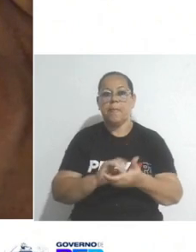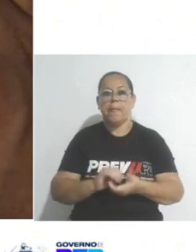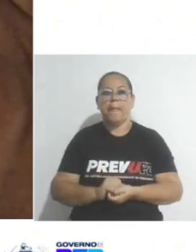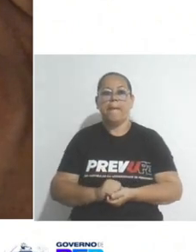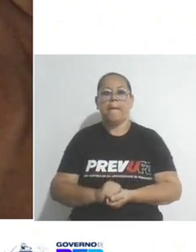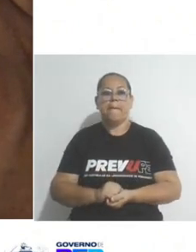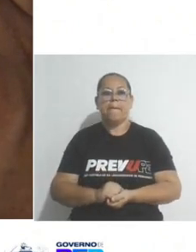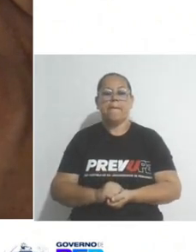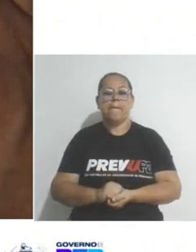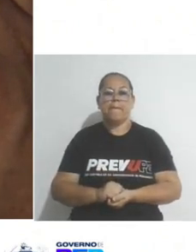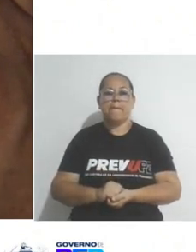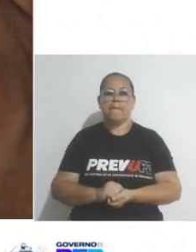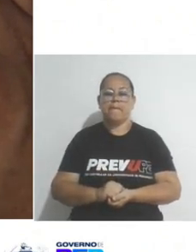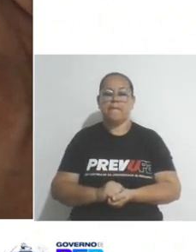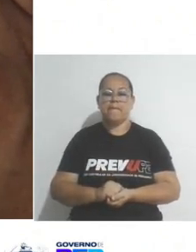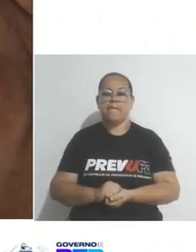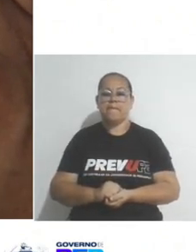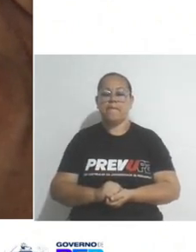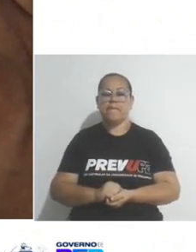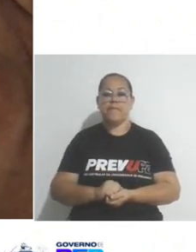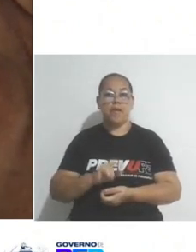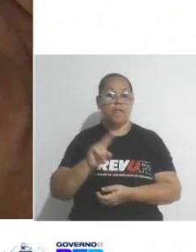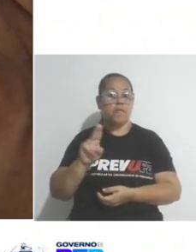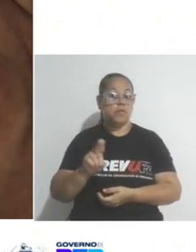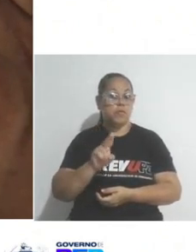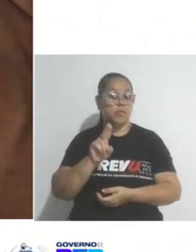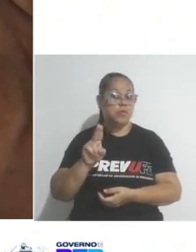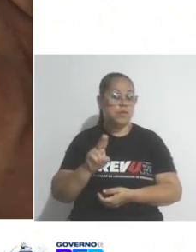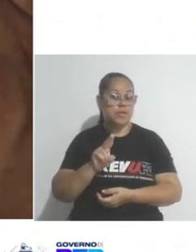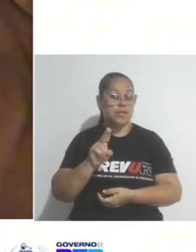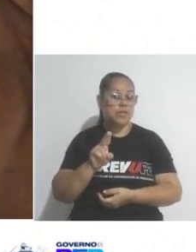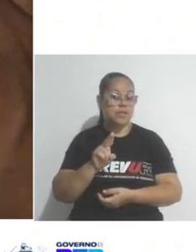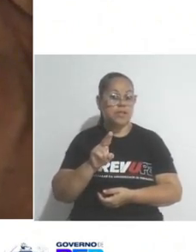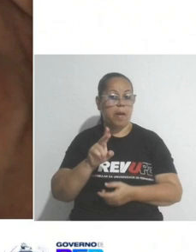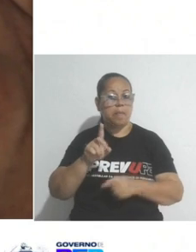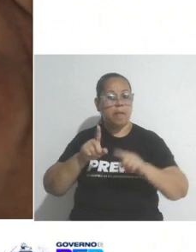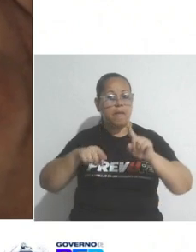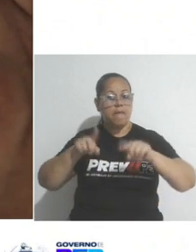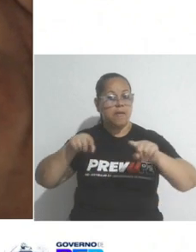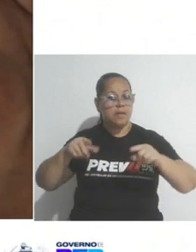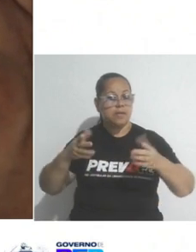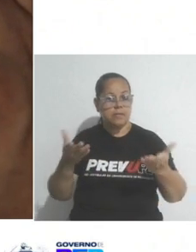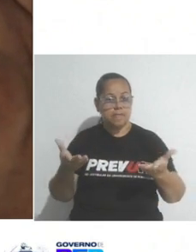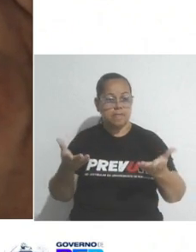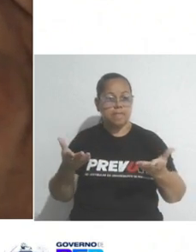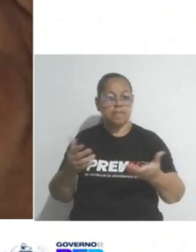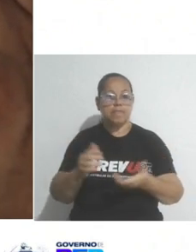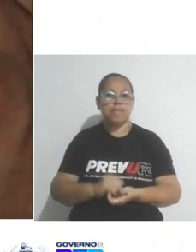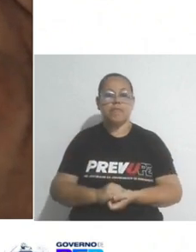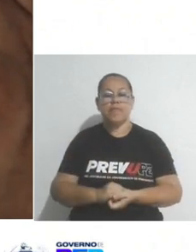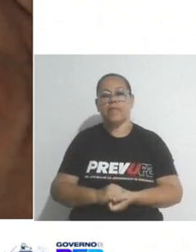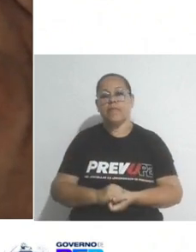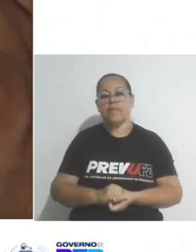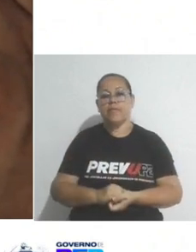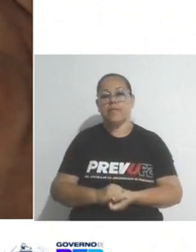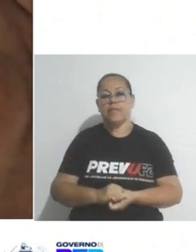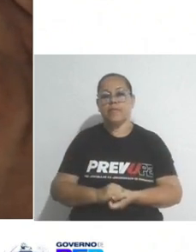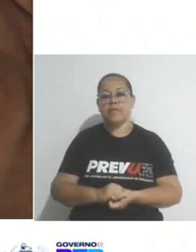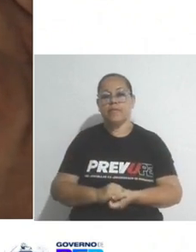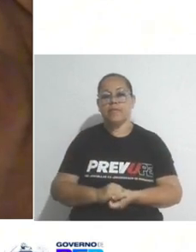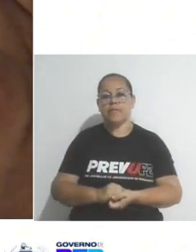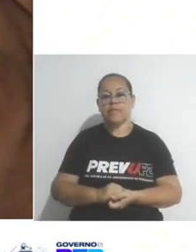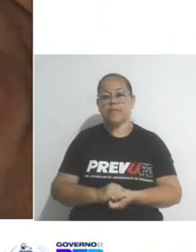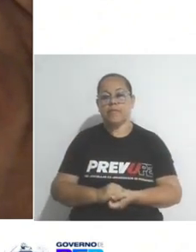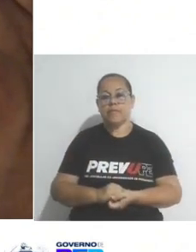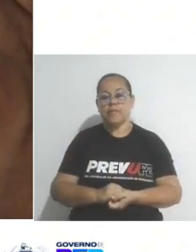eu vou usar exatamente uma variação disso aqui que é exatamente a